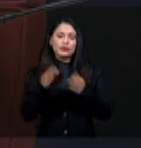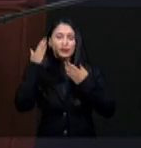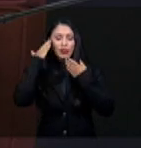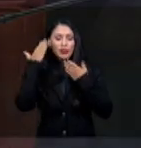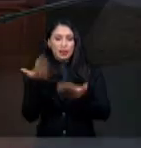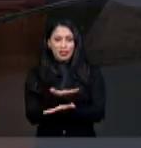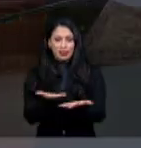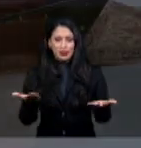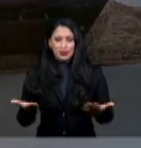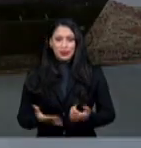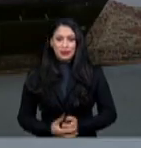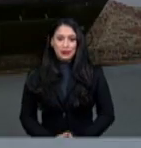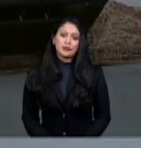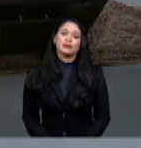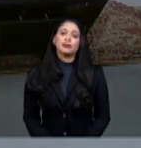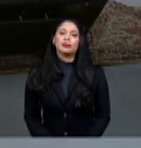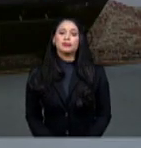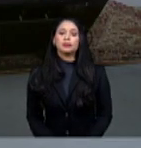obrigado a todos os